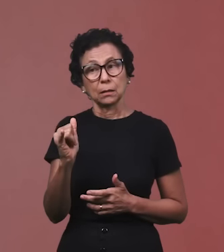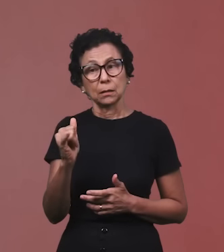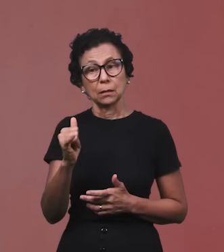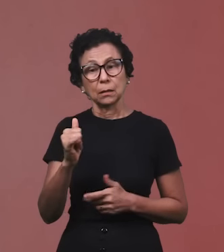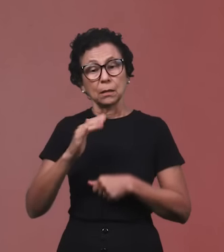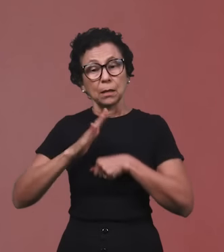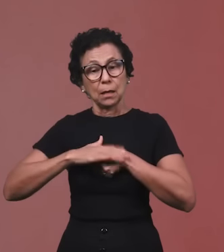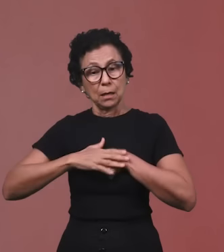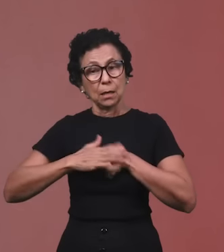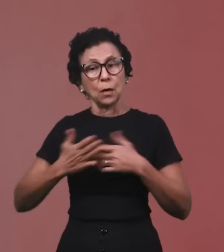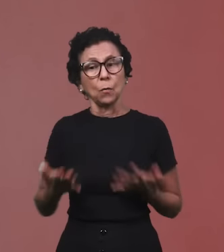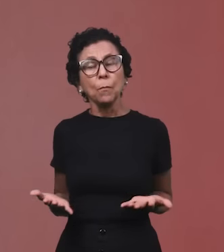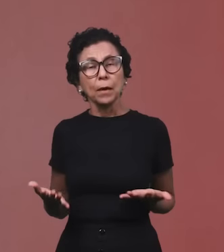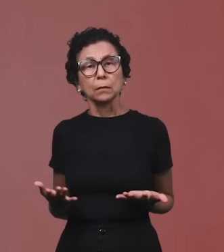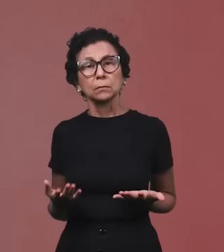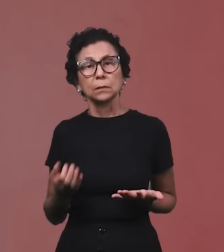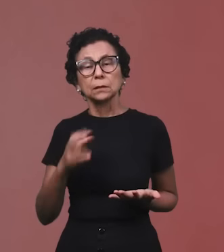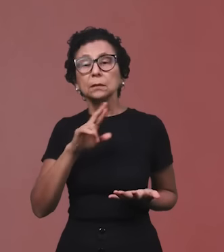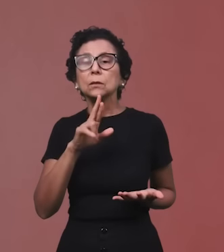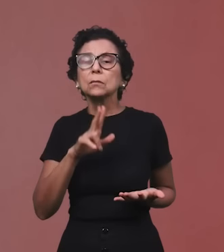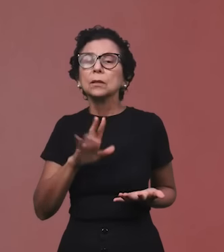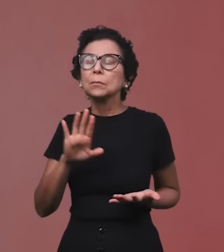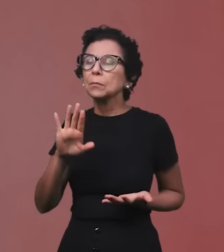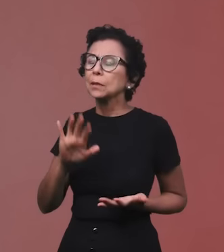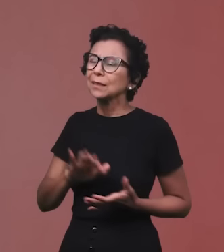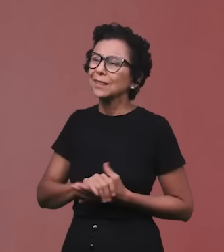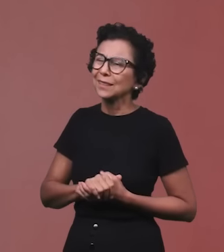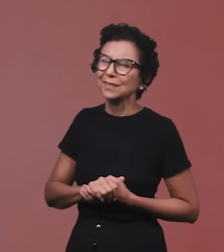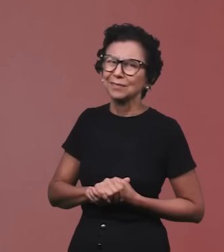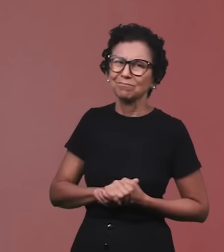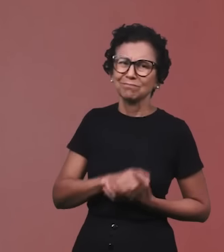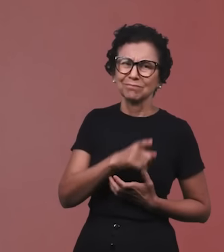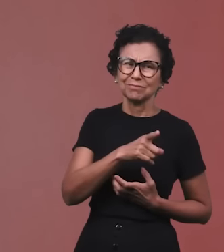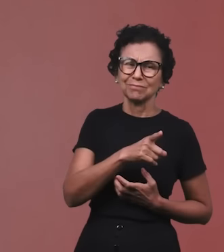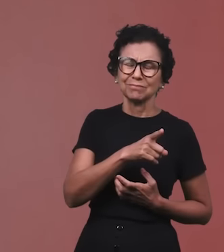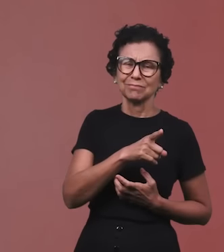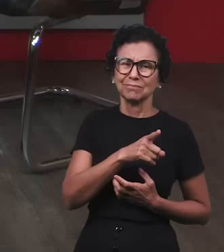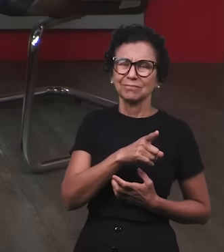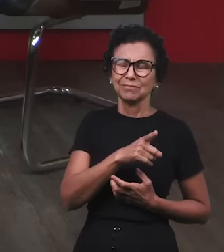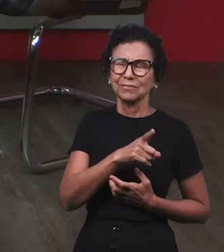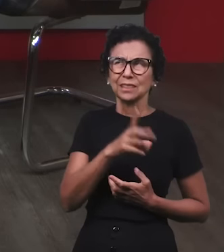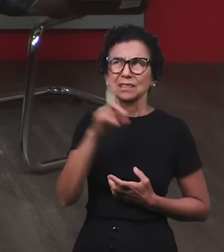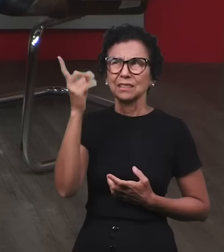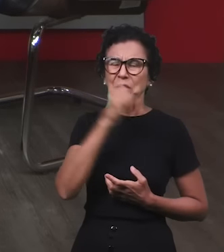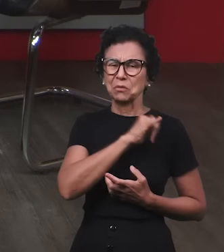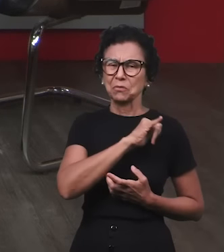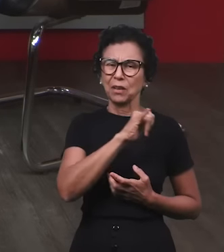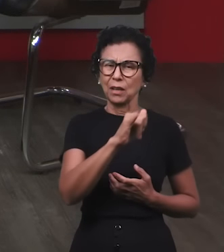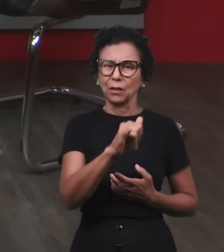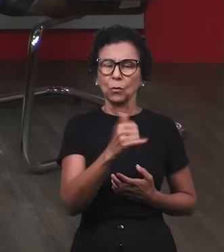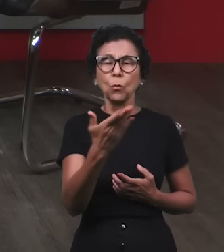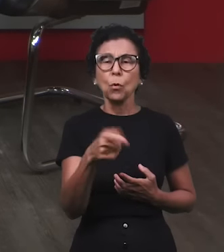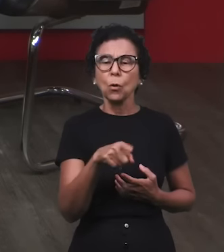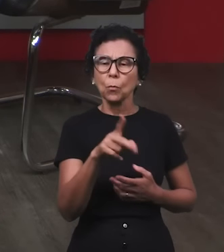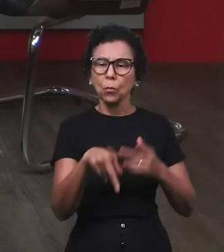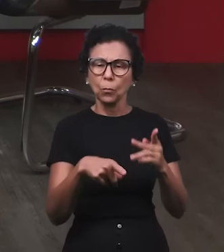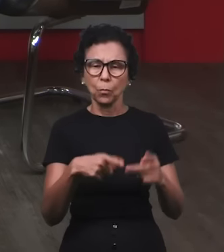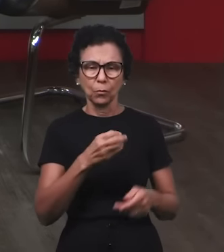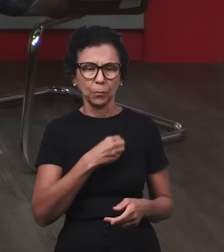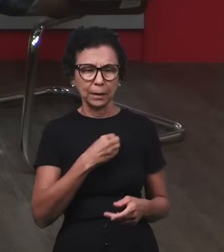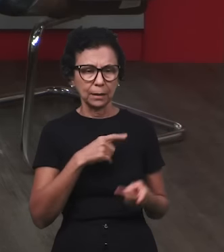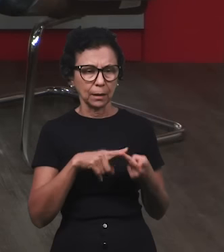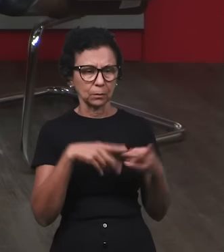Agora, certas coisas, o senhor não precisa nem mostrar. O senhor, peraí, esse negócio não está batendo. Porque em povo em pecado, em desobediência, em